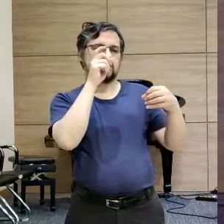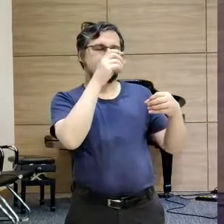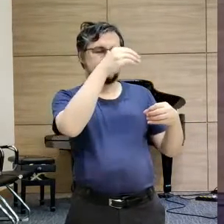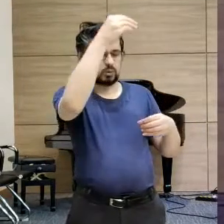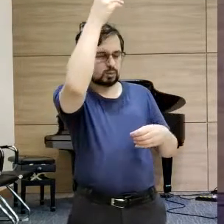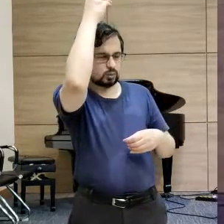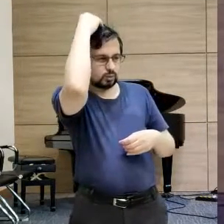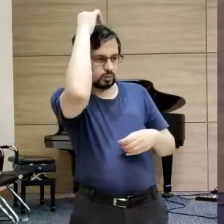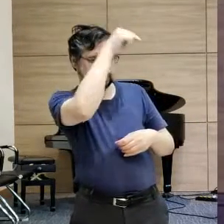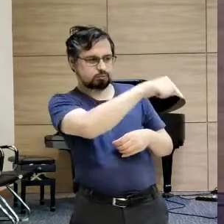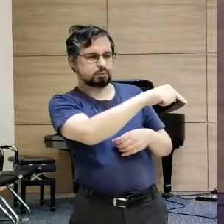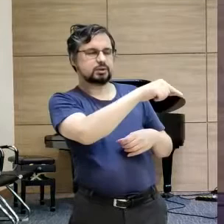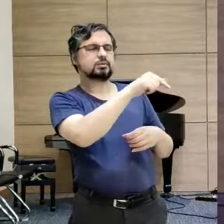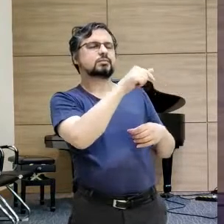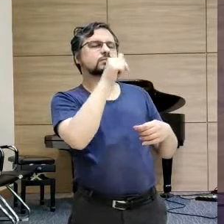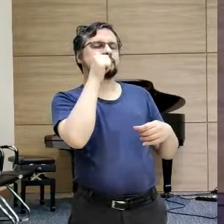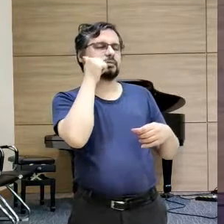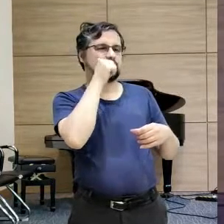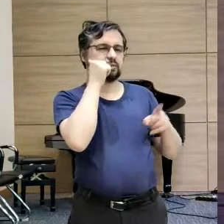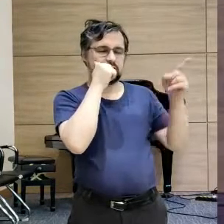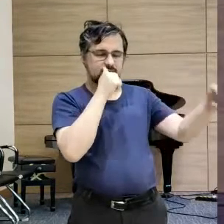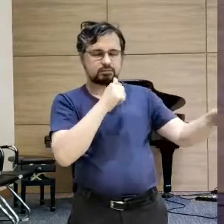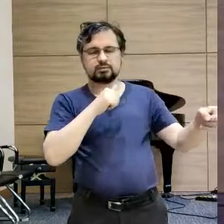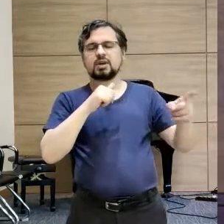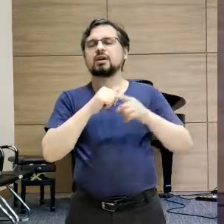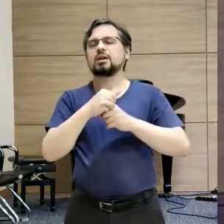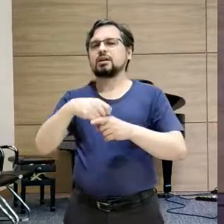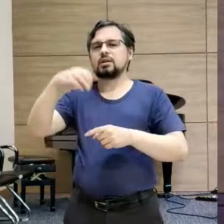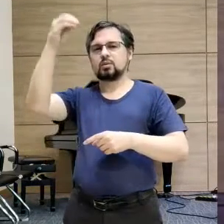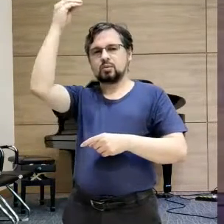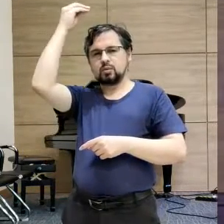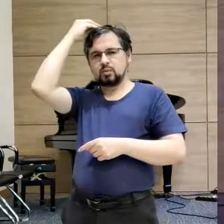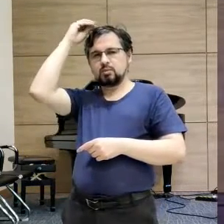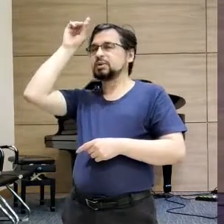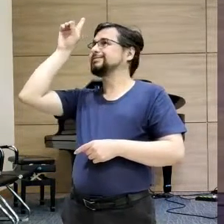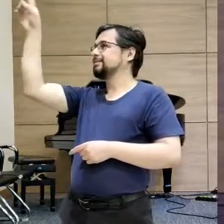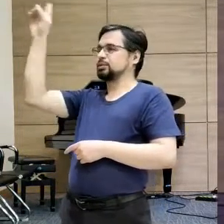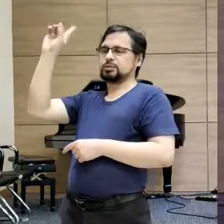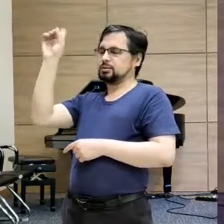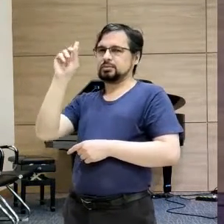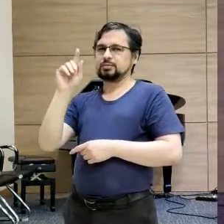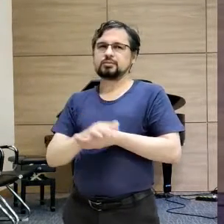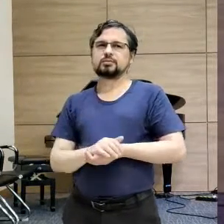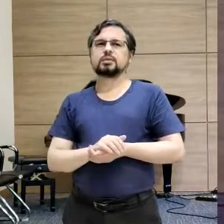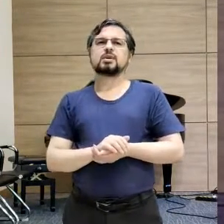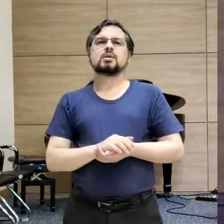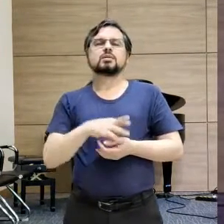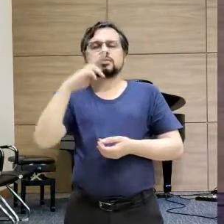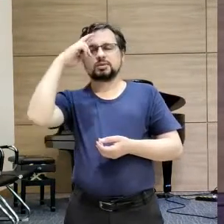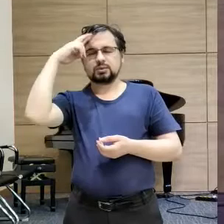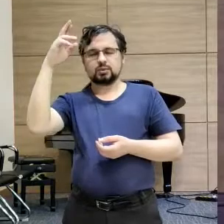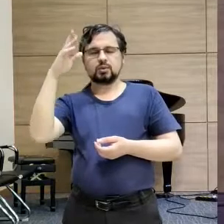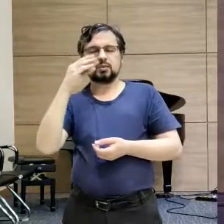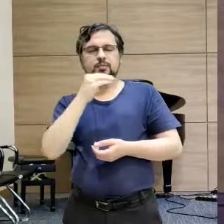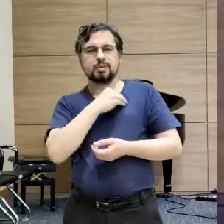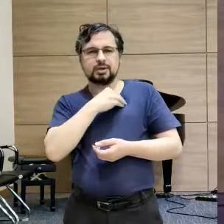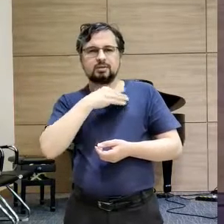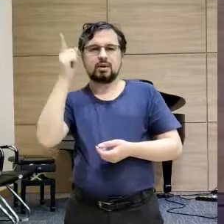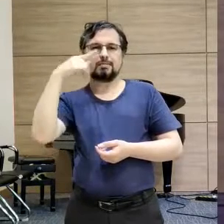não o impediu. Davi não coloca a culpa em nenhum outro. Ele diz, Senhor, o pecado é